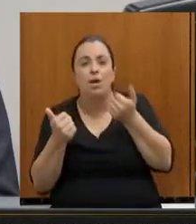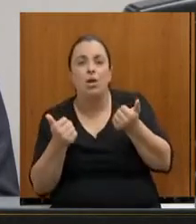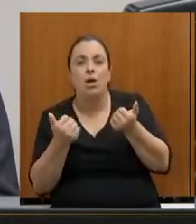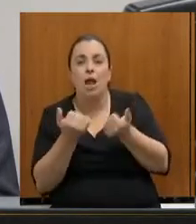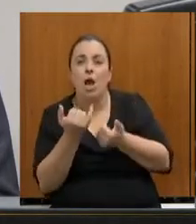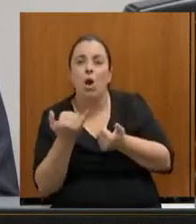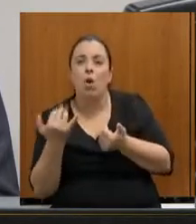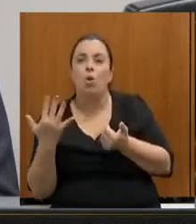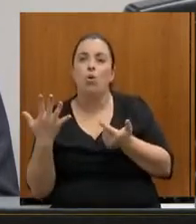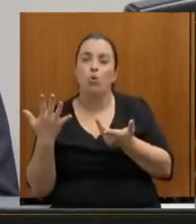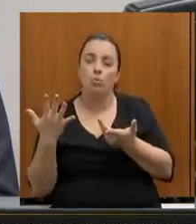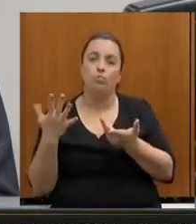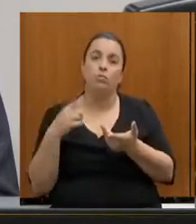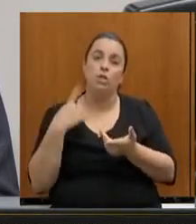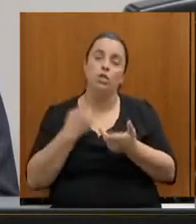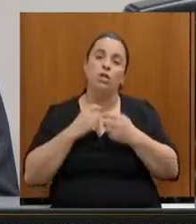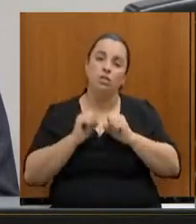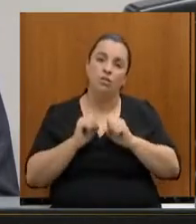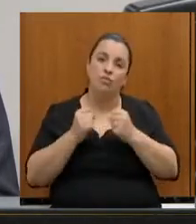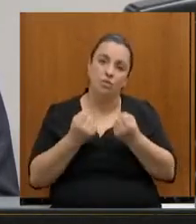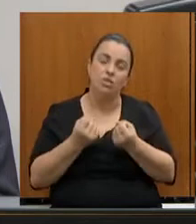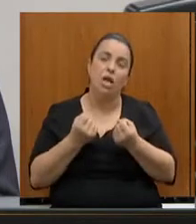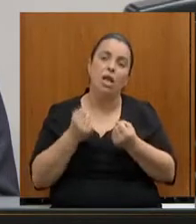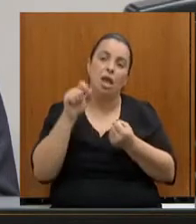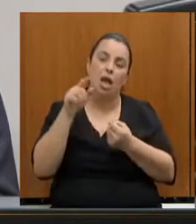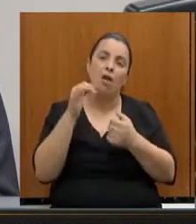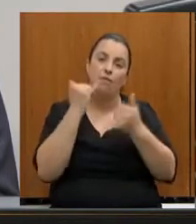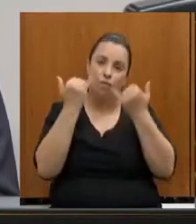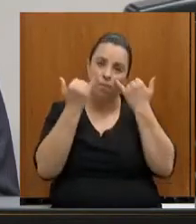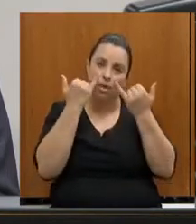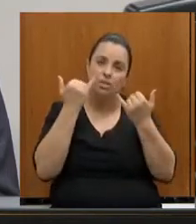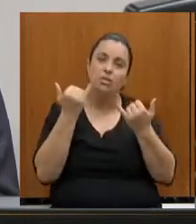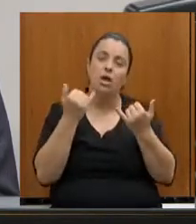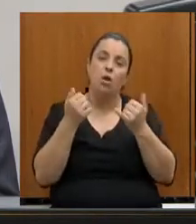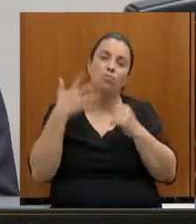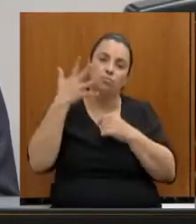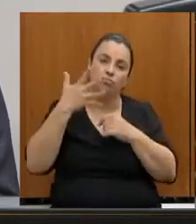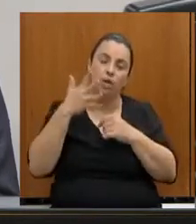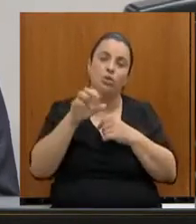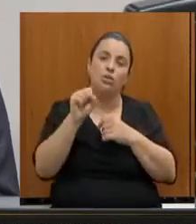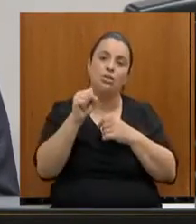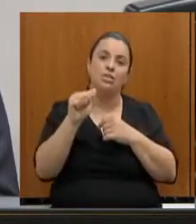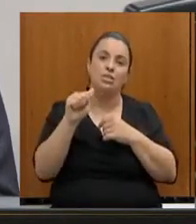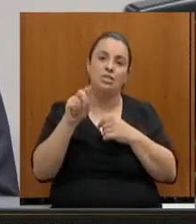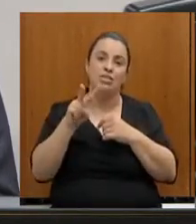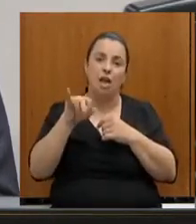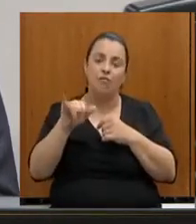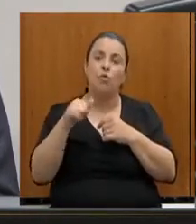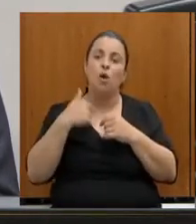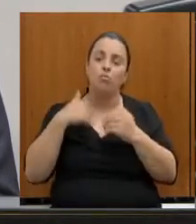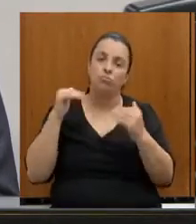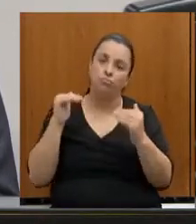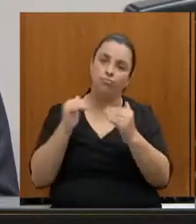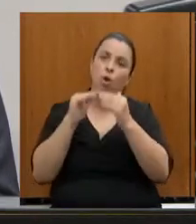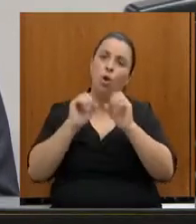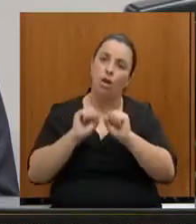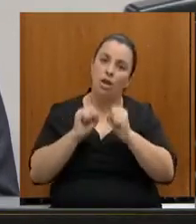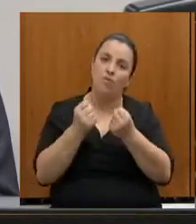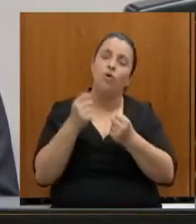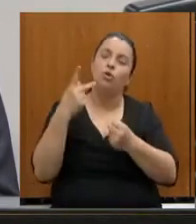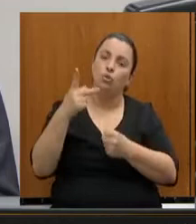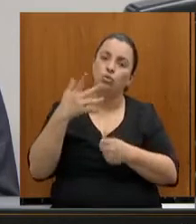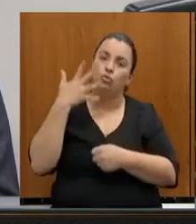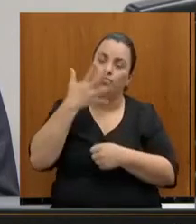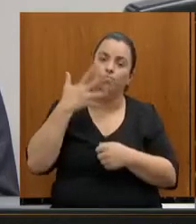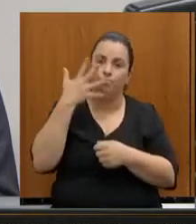nós resolve aí colocação Deputado Estadual Souza Cruz reitera que essas palavras deputados do Estado